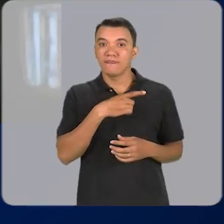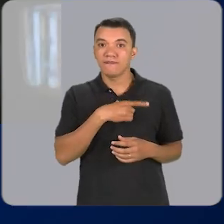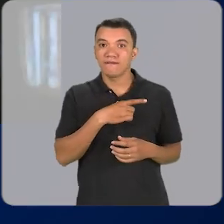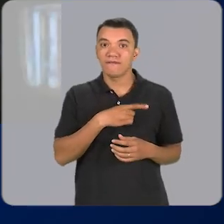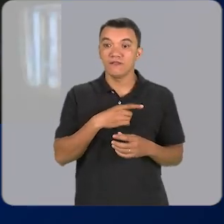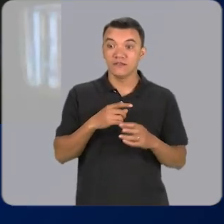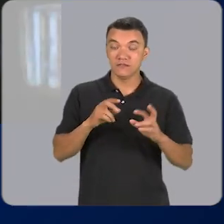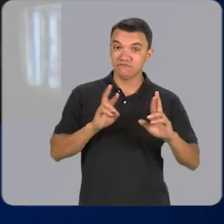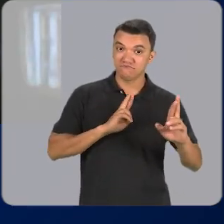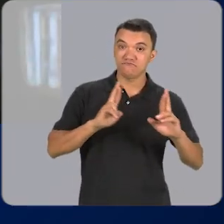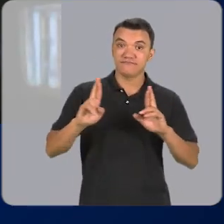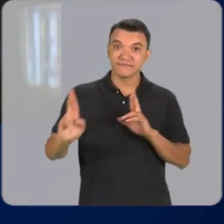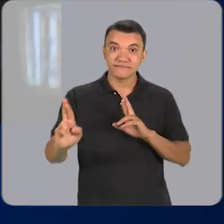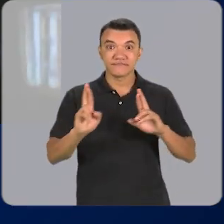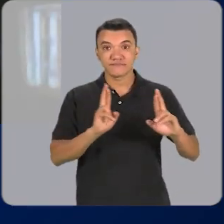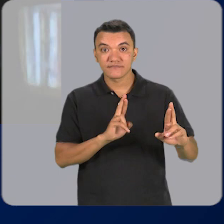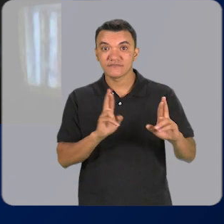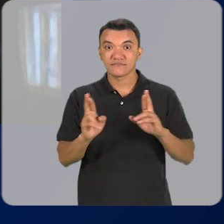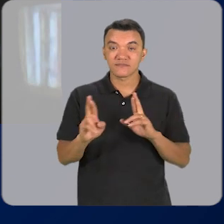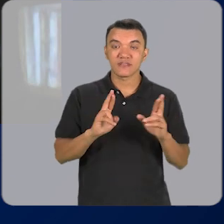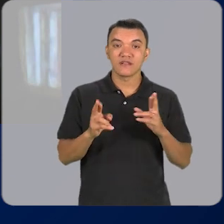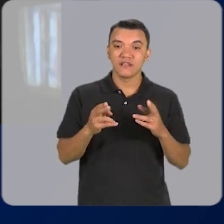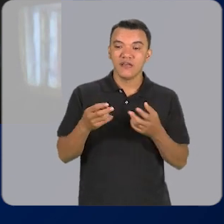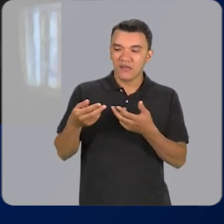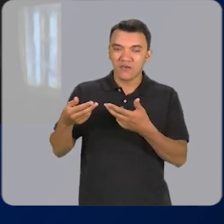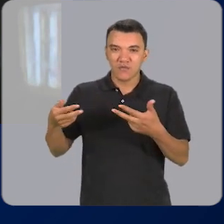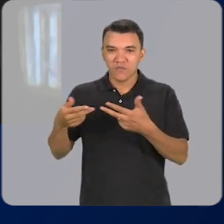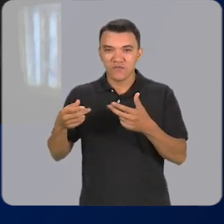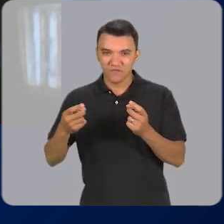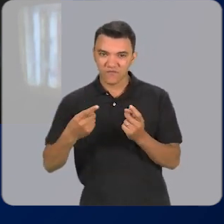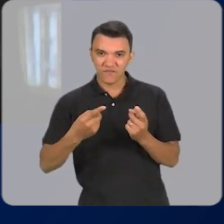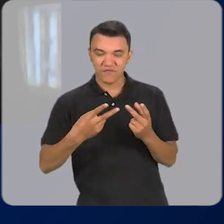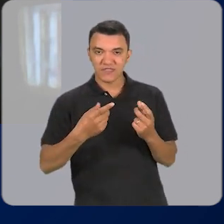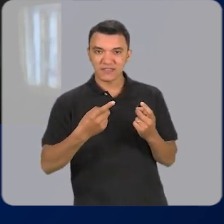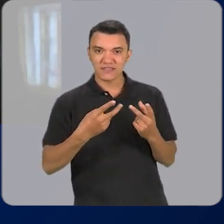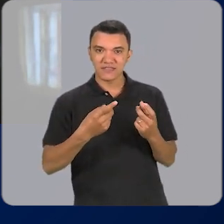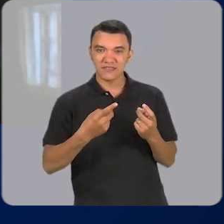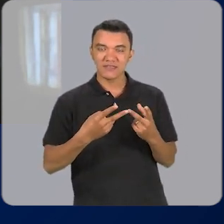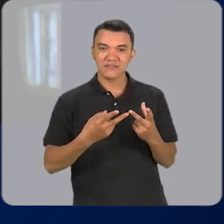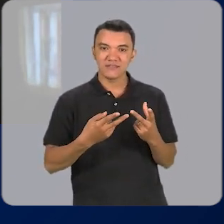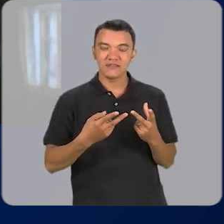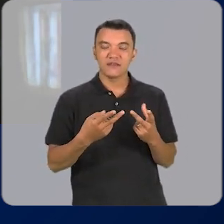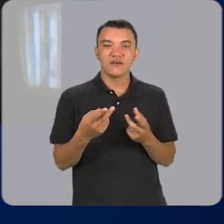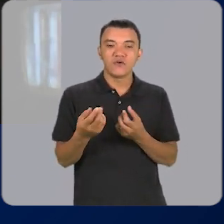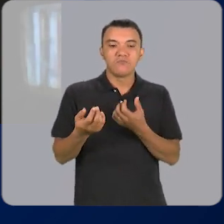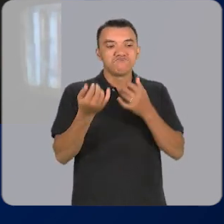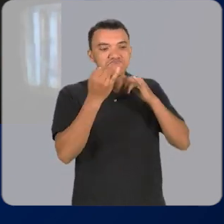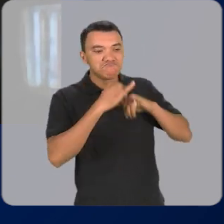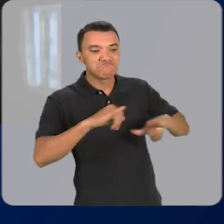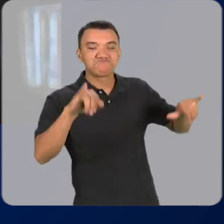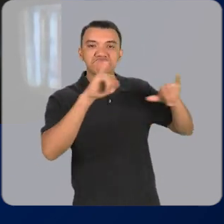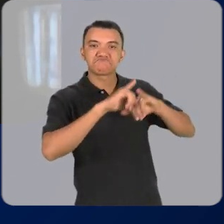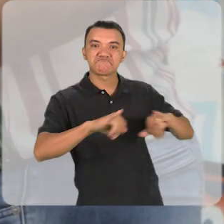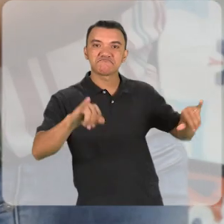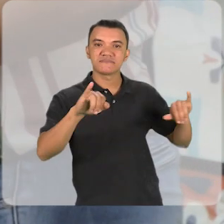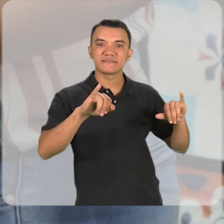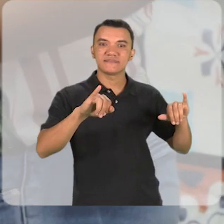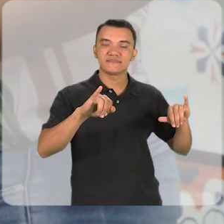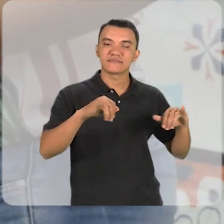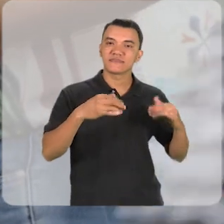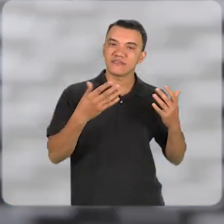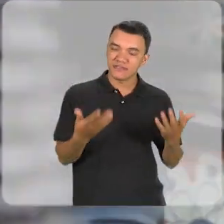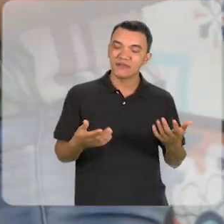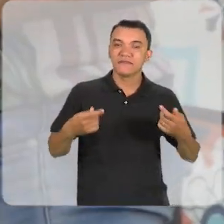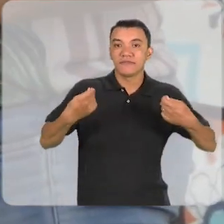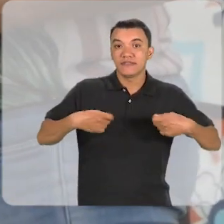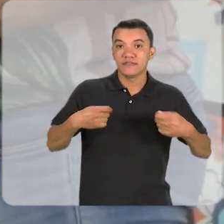essa relação, né, da forma como o produto ele é vendido, ele é apregoado, né.